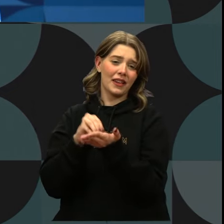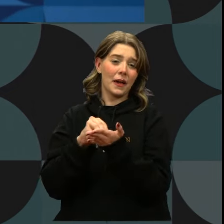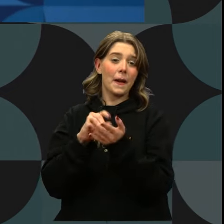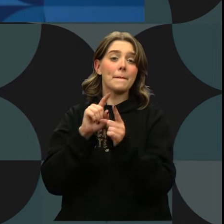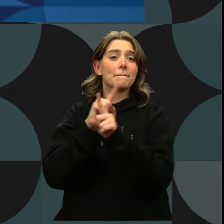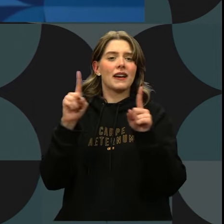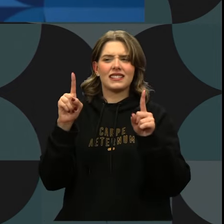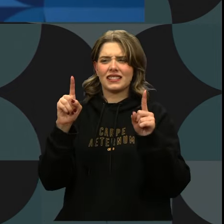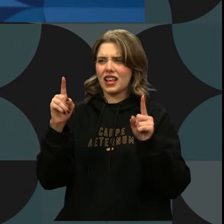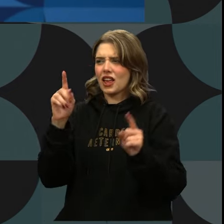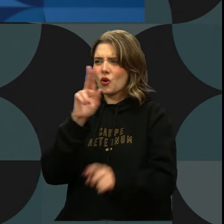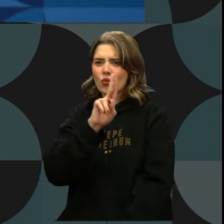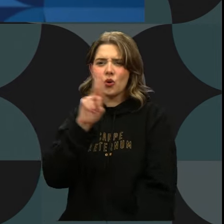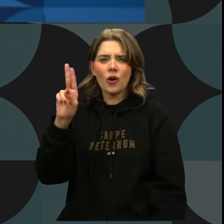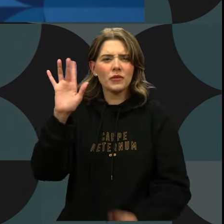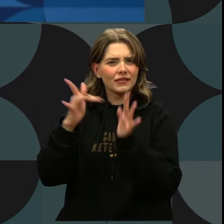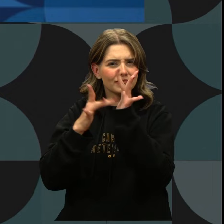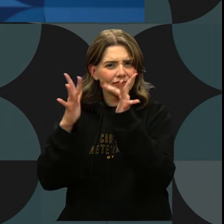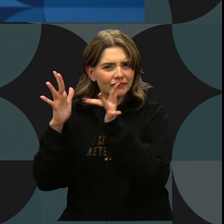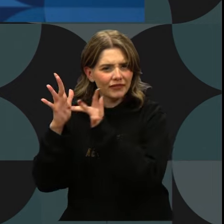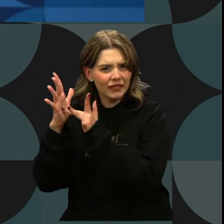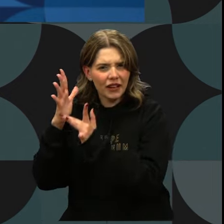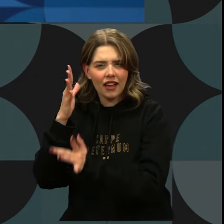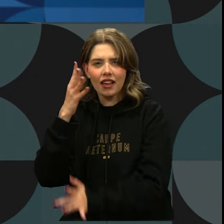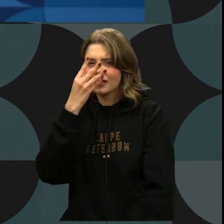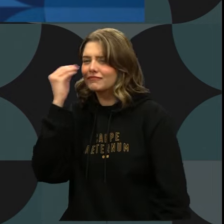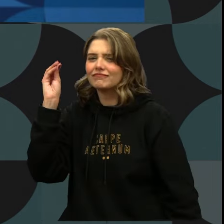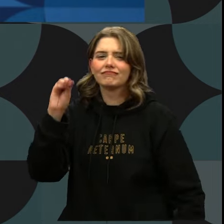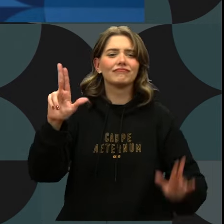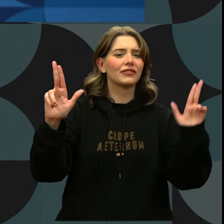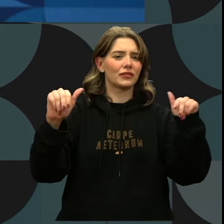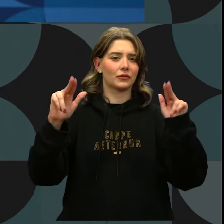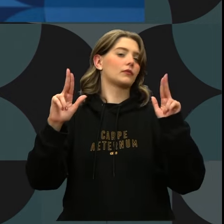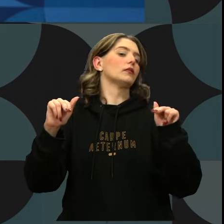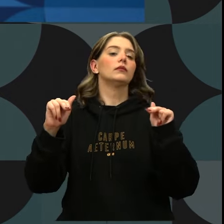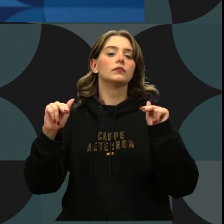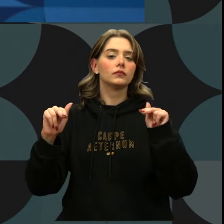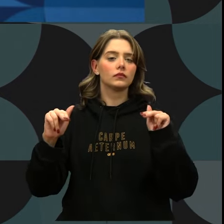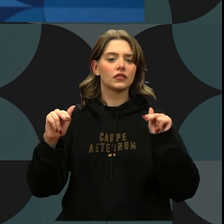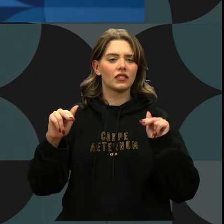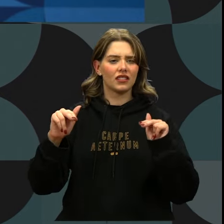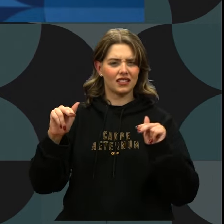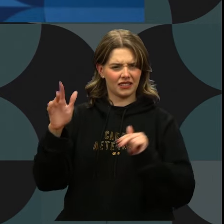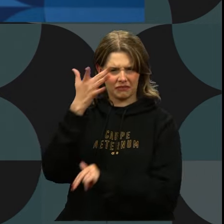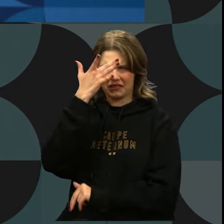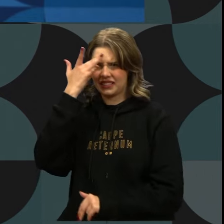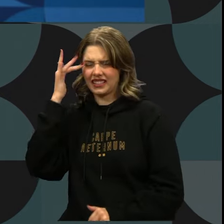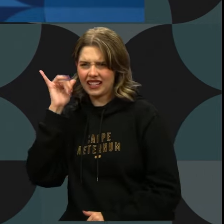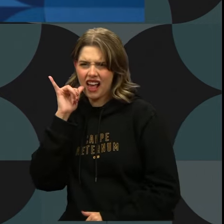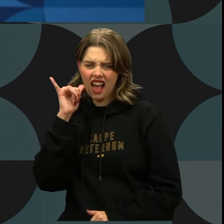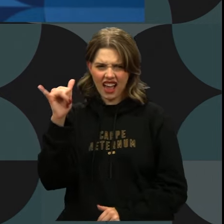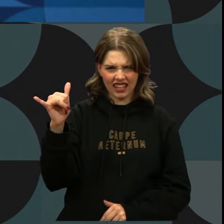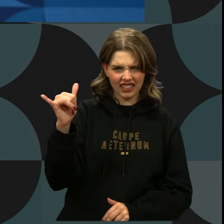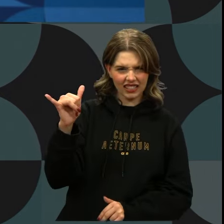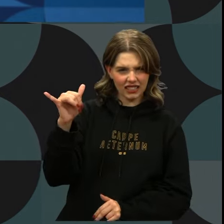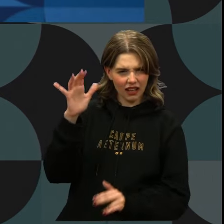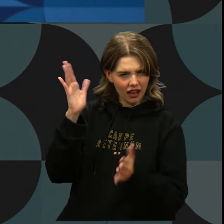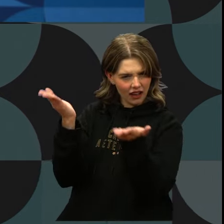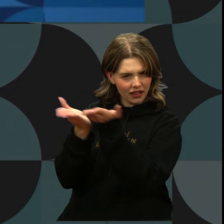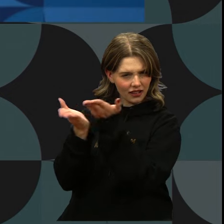nome. Eis o que farei com alguns dos que são da sinagoga de Satanás, desses que se declaram judeus e não são,